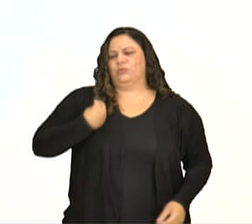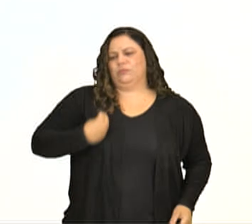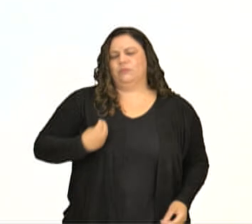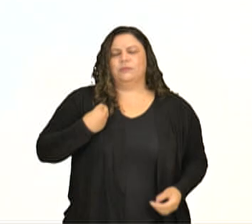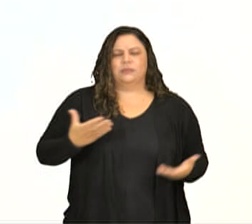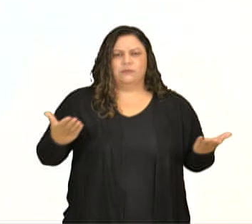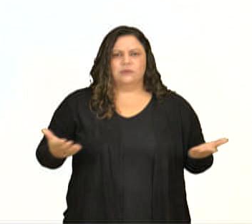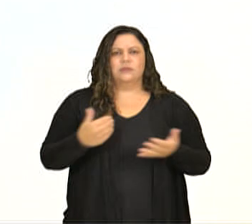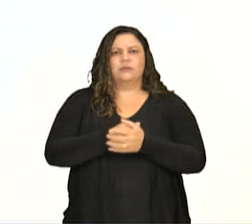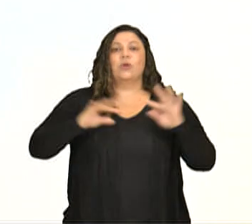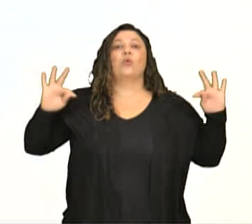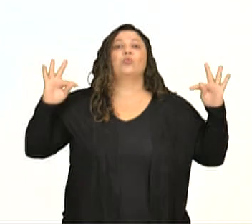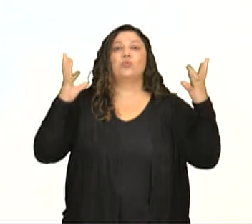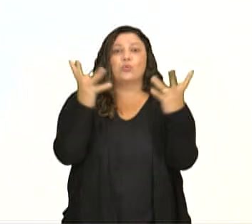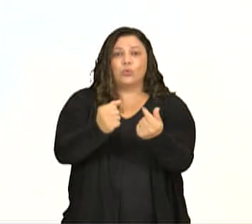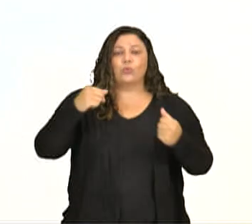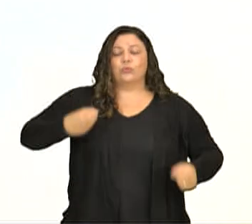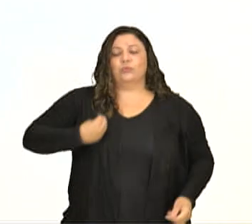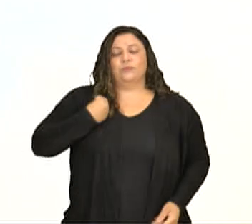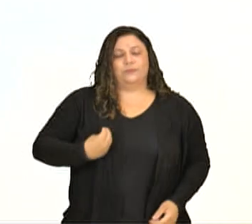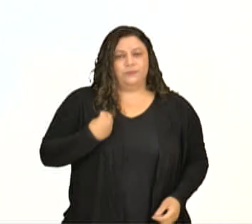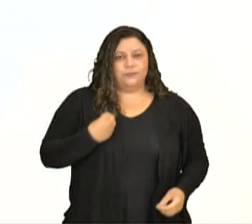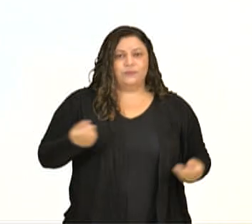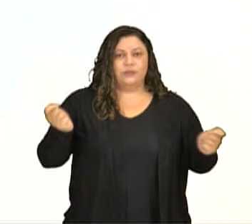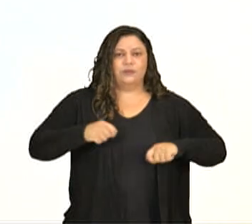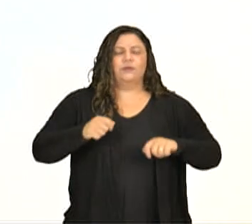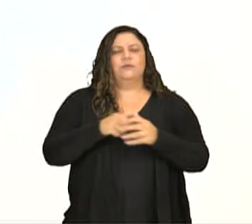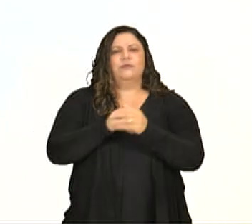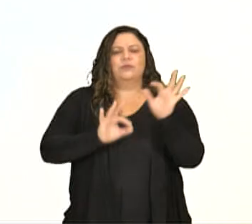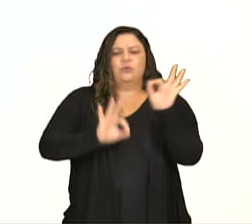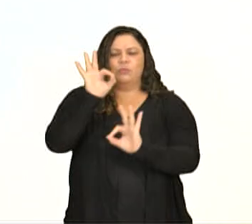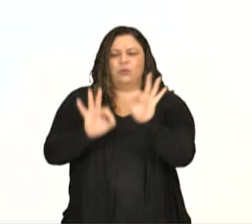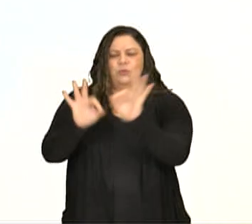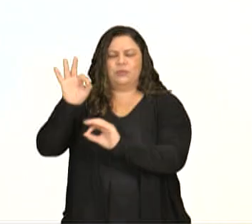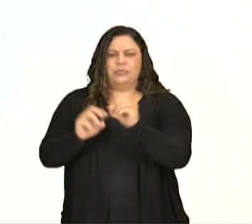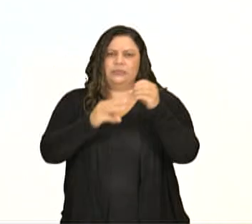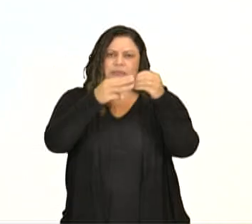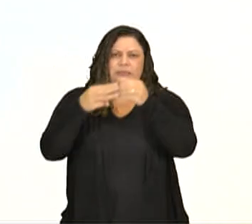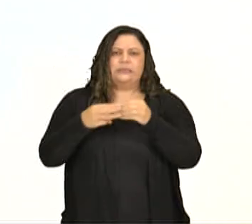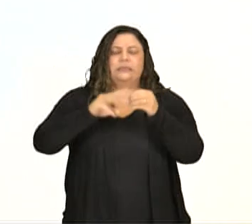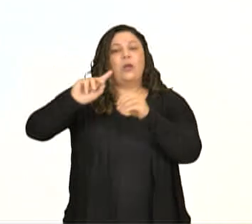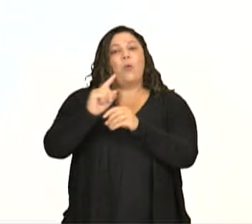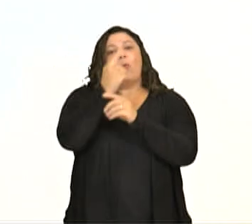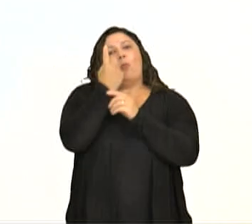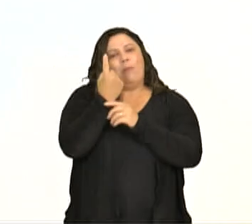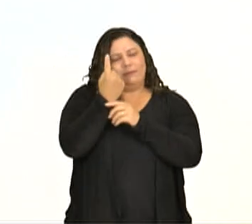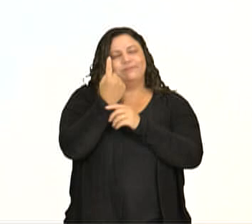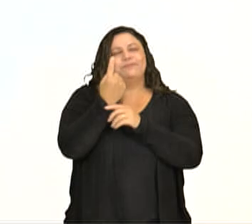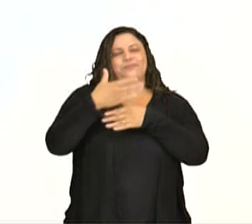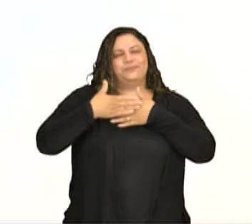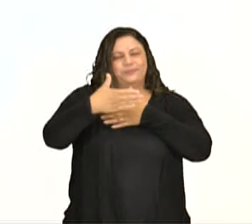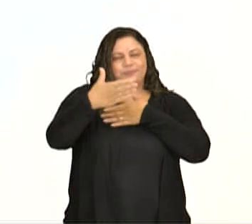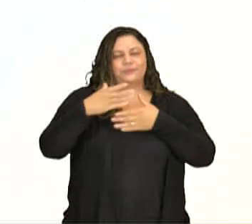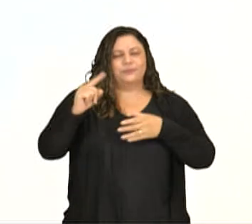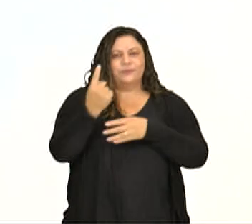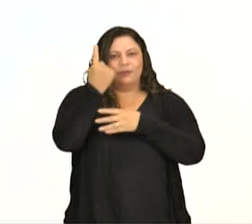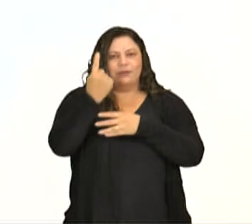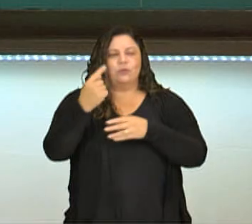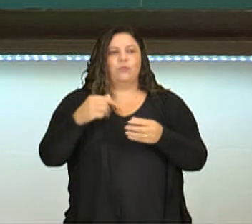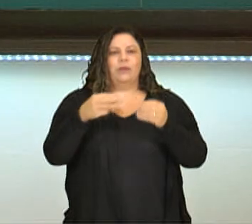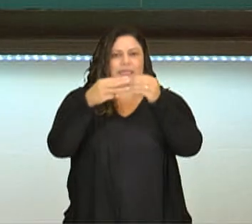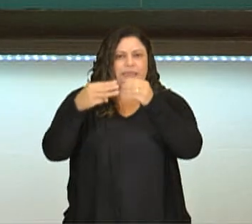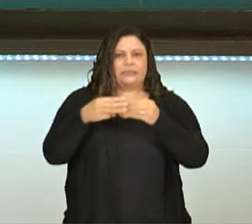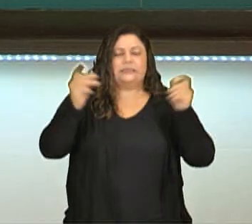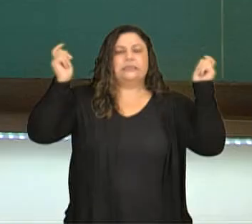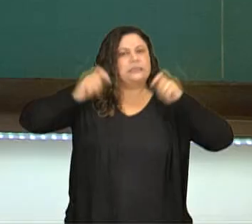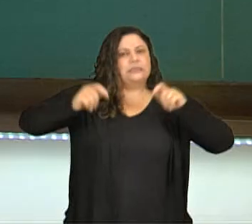assunto. Todos os seres vivos exibem uma organização celular, são formados por pelo menos uma célula. Todos eles possuem